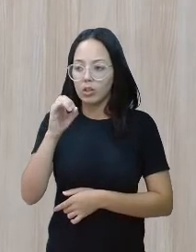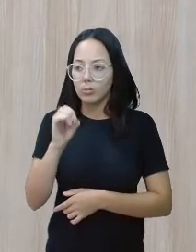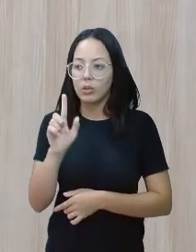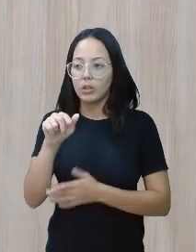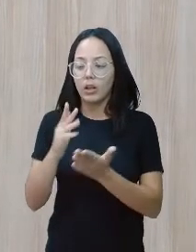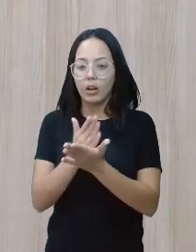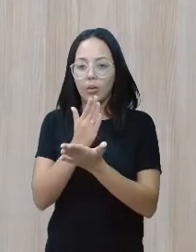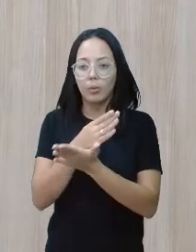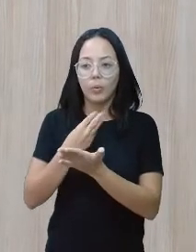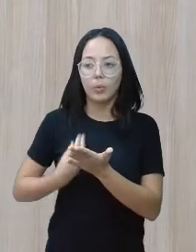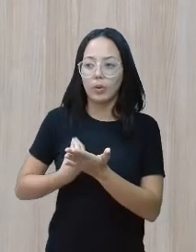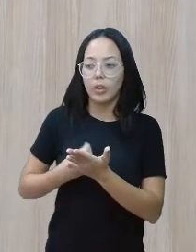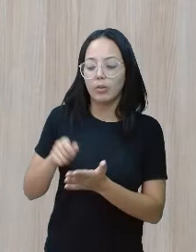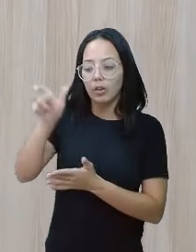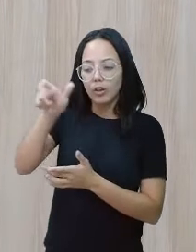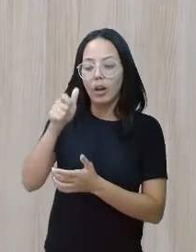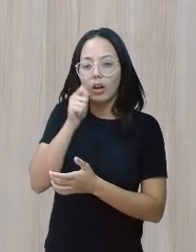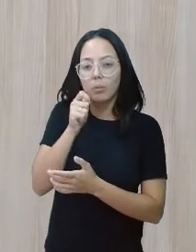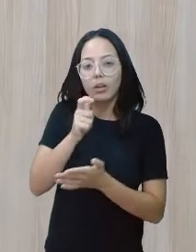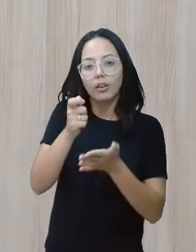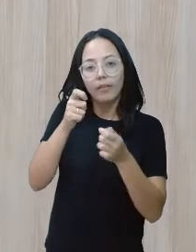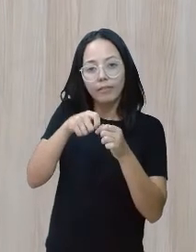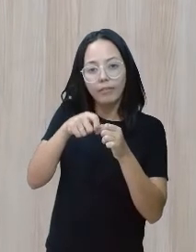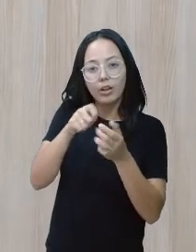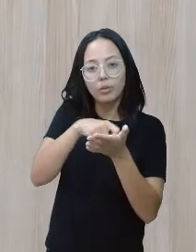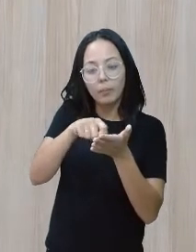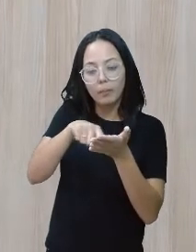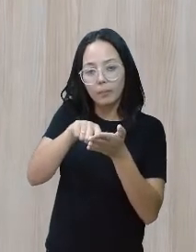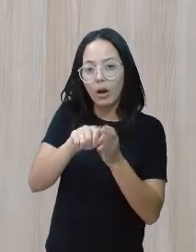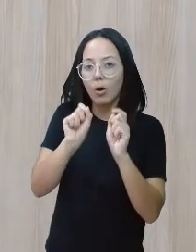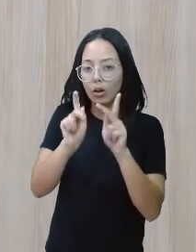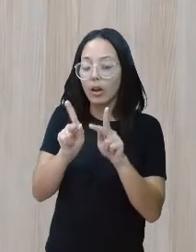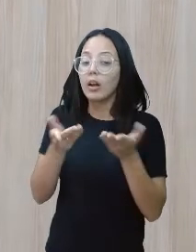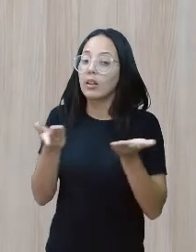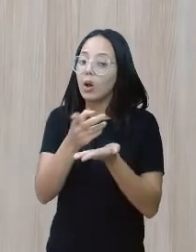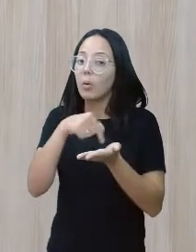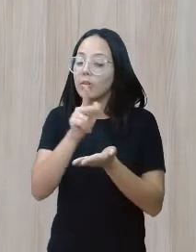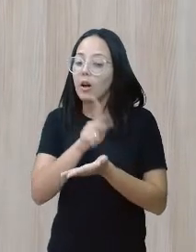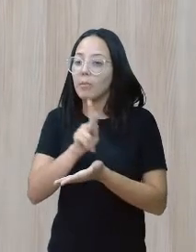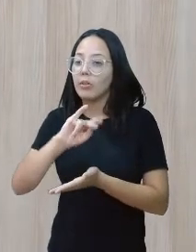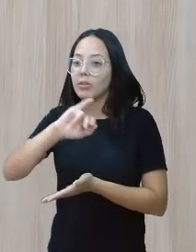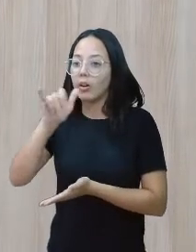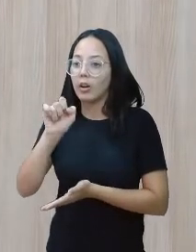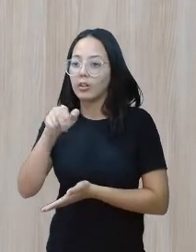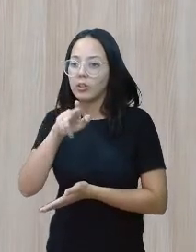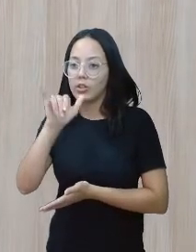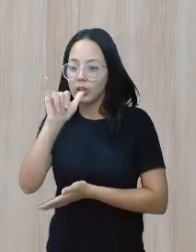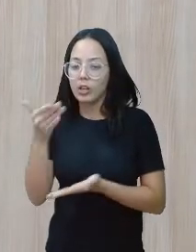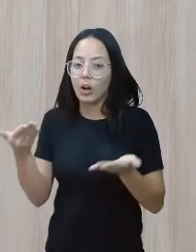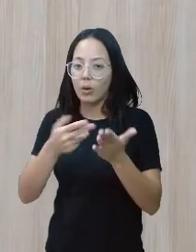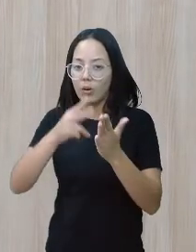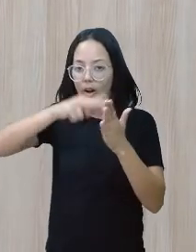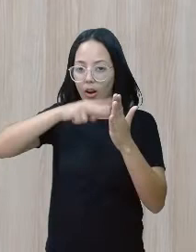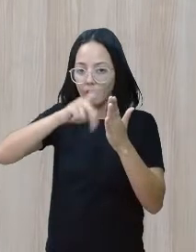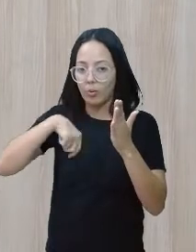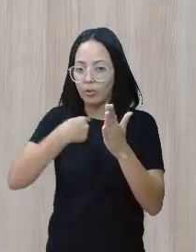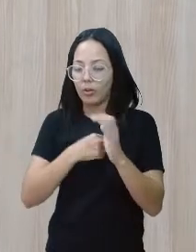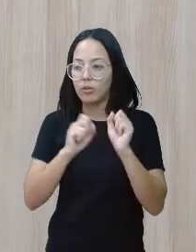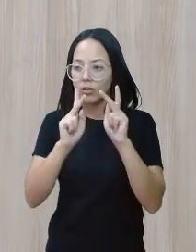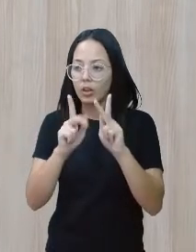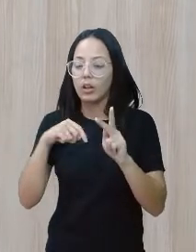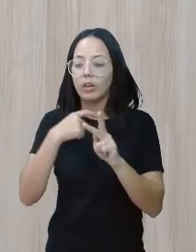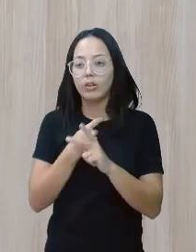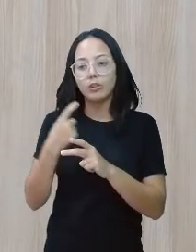diário que a Carolina Maria de Jesus faz. Então, a professora Dini vai fazer essa leitura para a gente e a gente vai